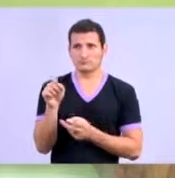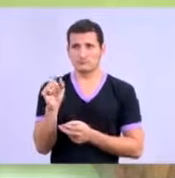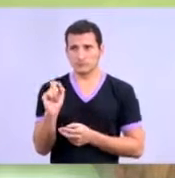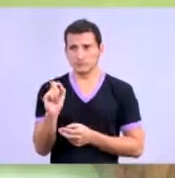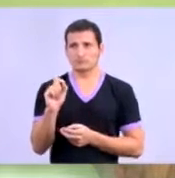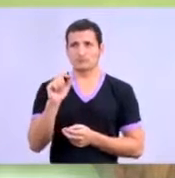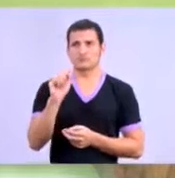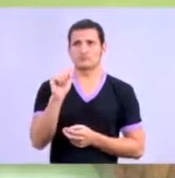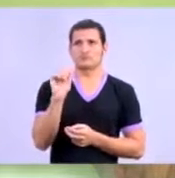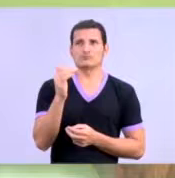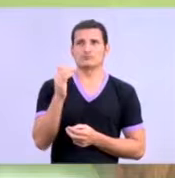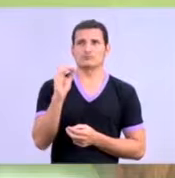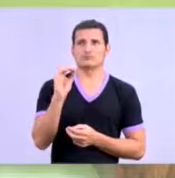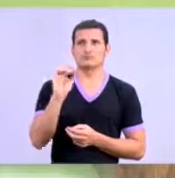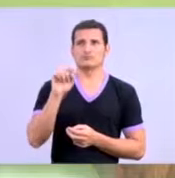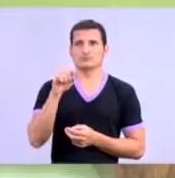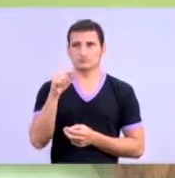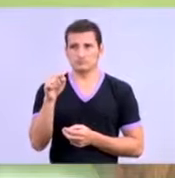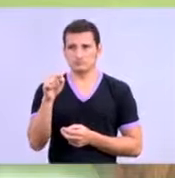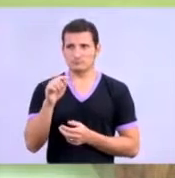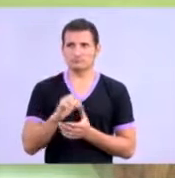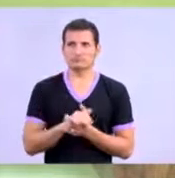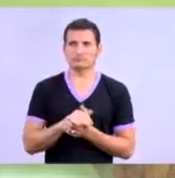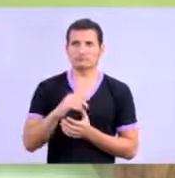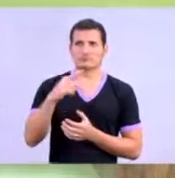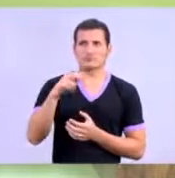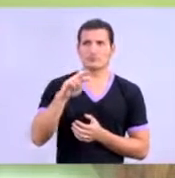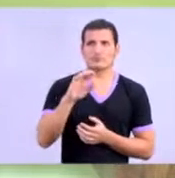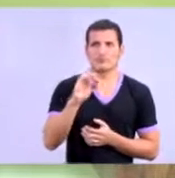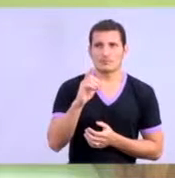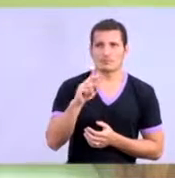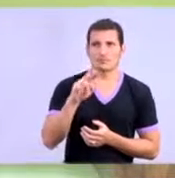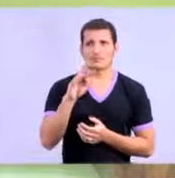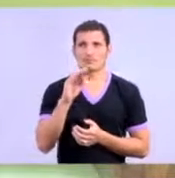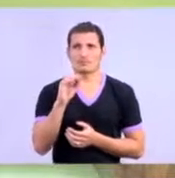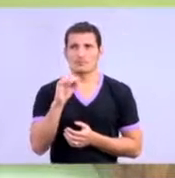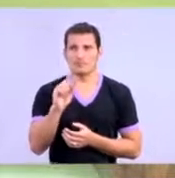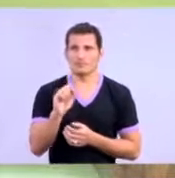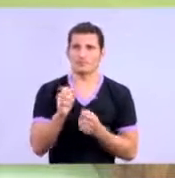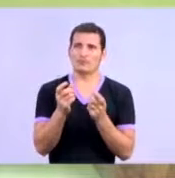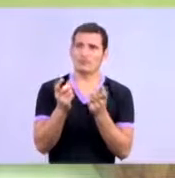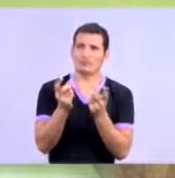que ele vai executar. Os produtos vendidos foram